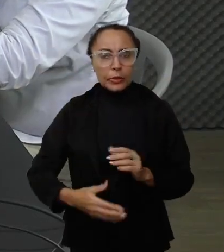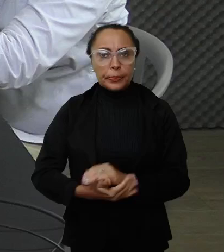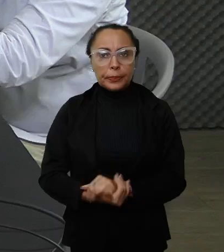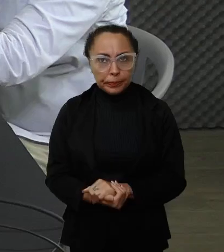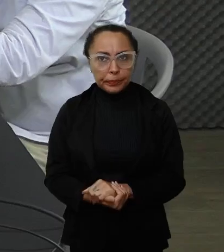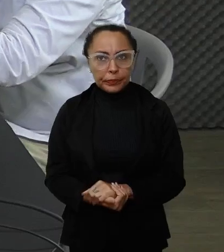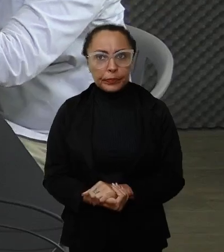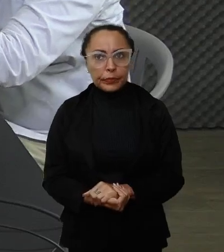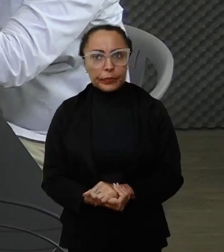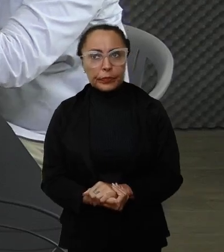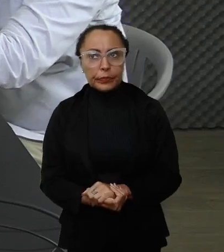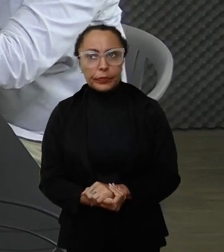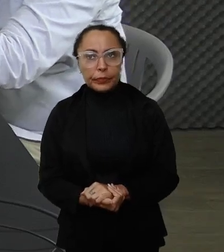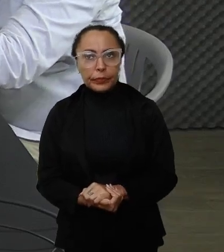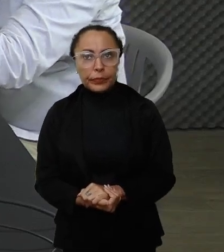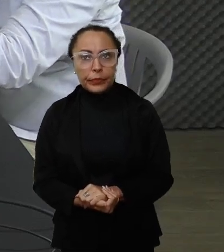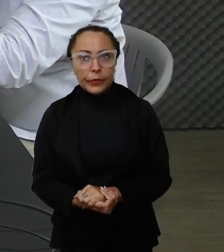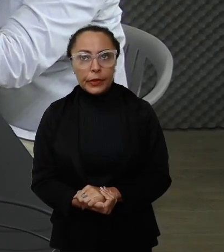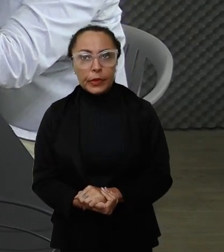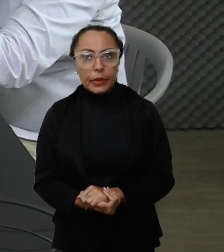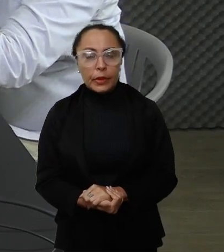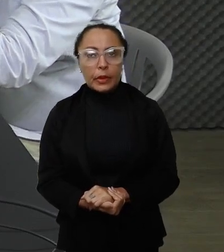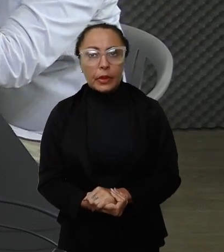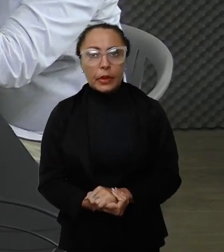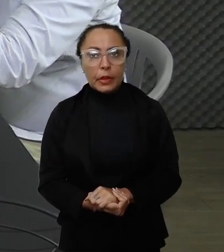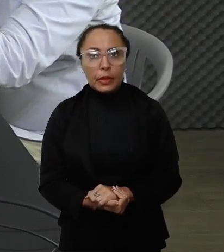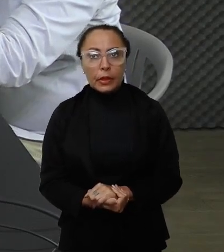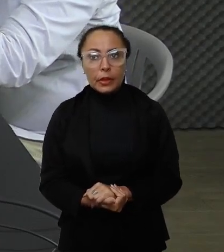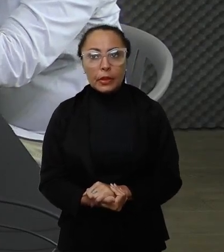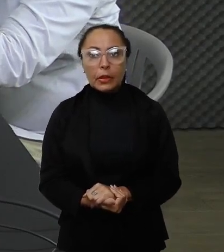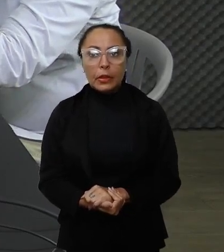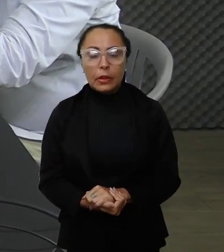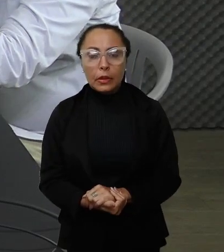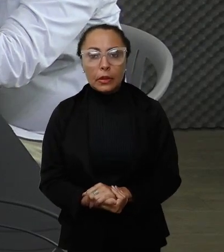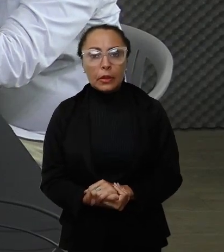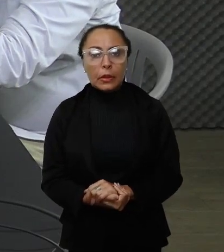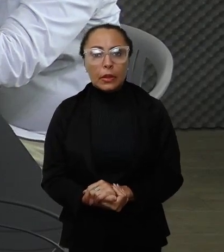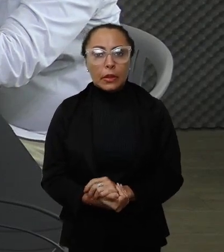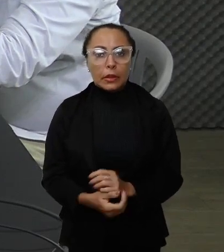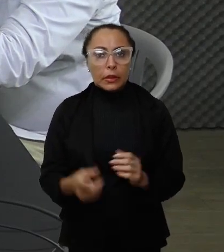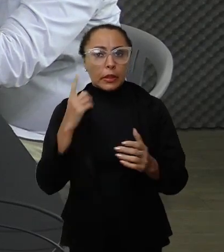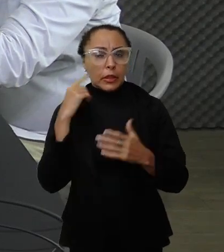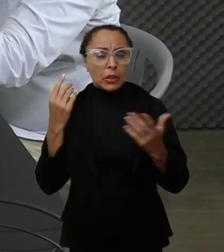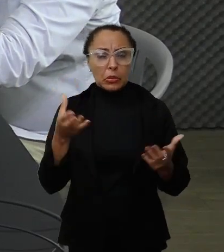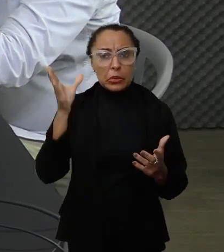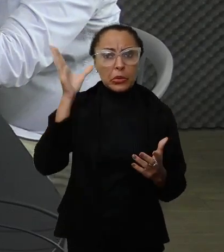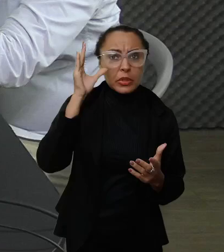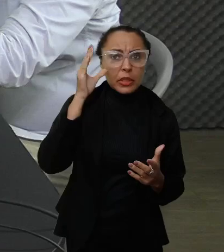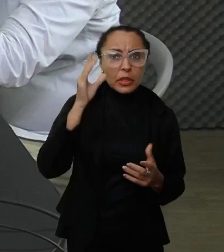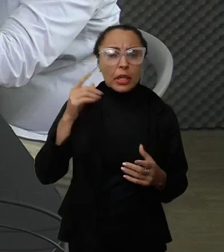pergunta, alguma né? pessoa, A exatamente, a resposta vem. forma como você pergunta. Do Google tem uma curiosidade, Hugo, que é com